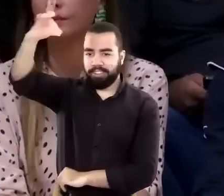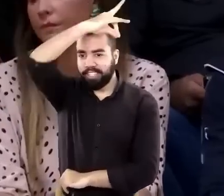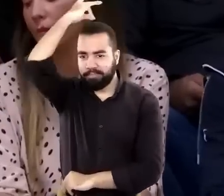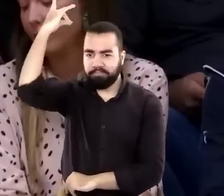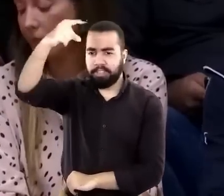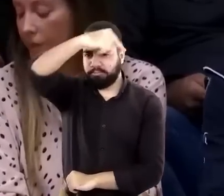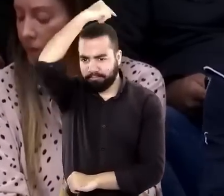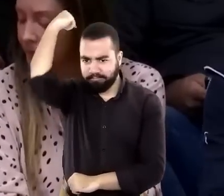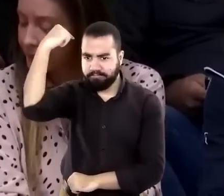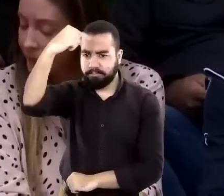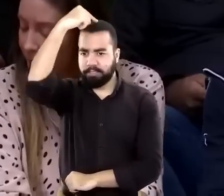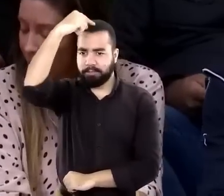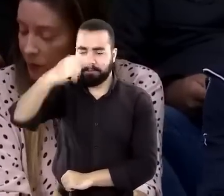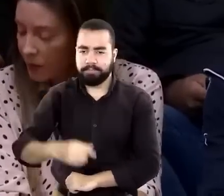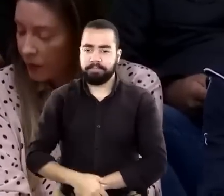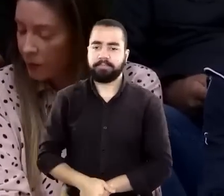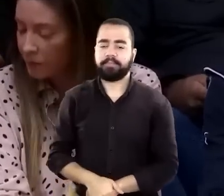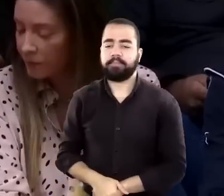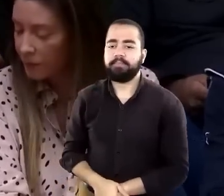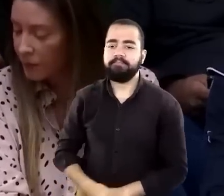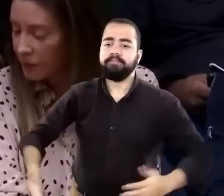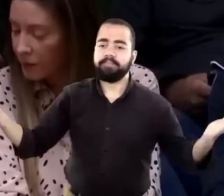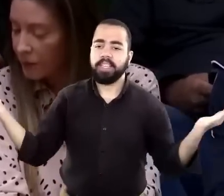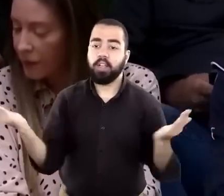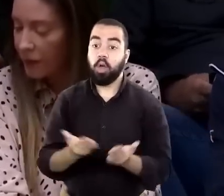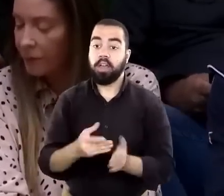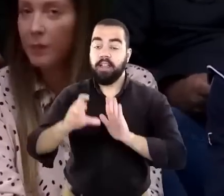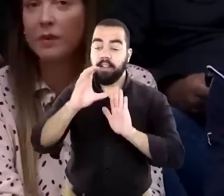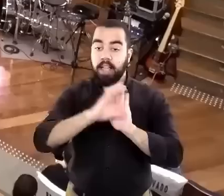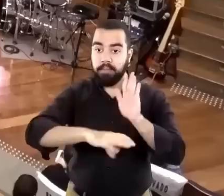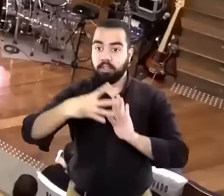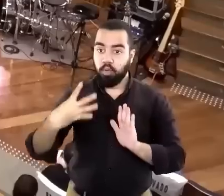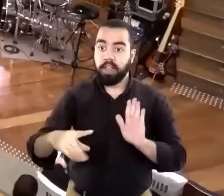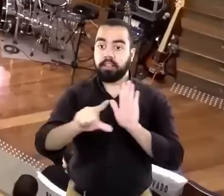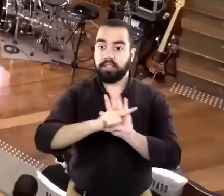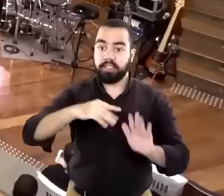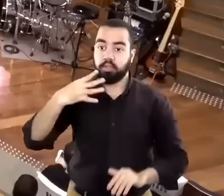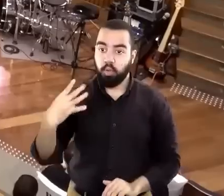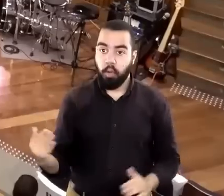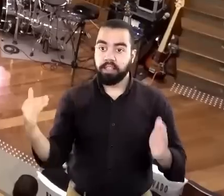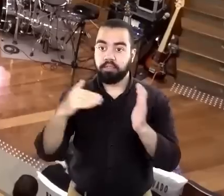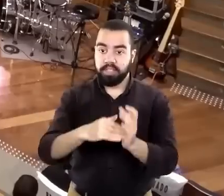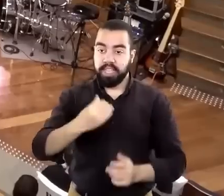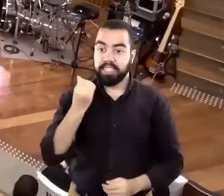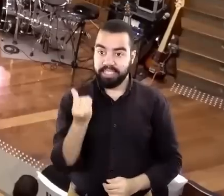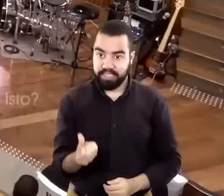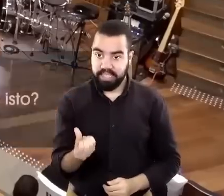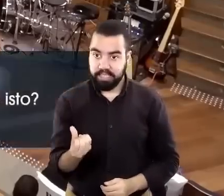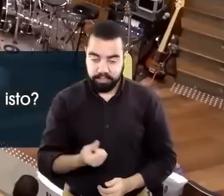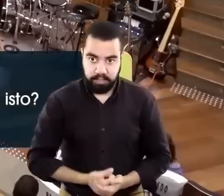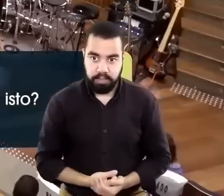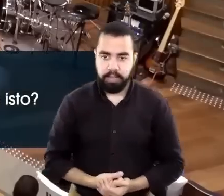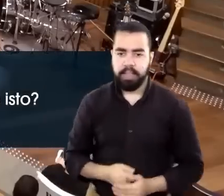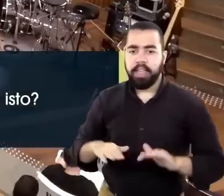6, uma voz clara, uníssona e eloquente. Versos 4 a 6. Vamos juntos aí, por favor.